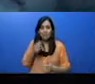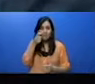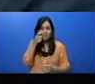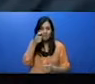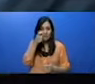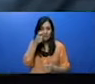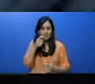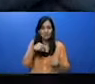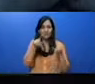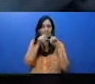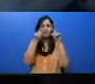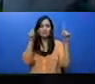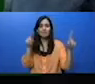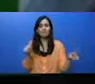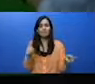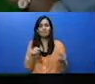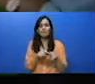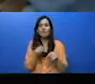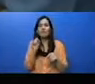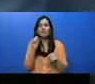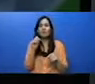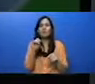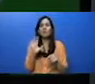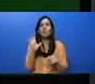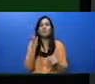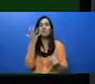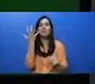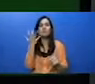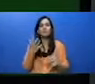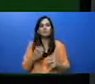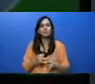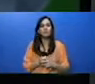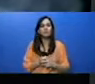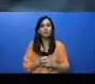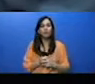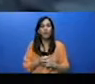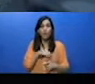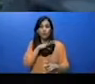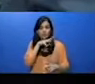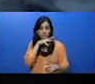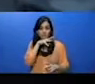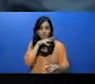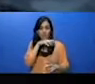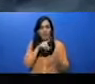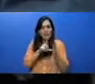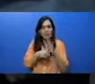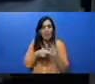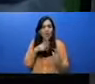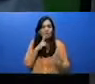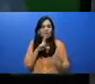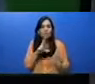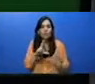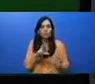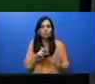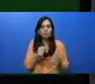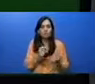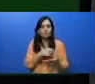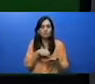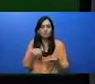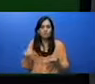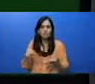alguns destinos dos animais que são vítimas do tráfico. Depois responda as questões em seu caderno. Aqui, ó,